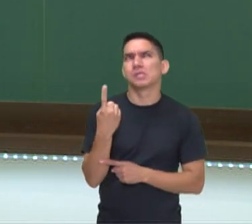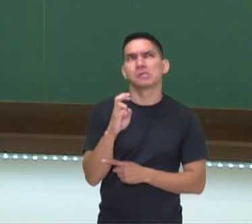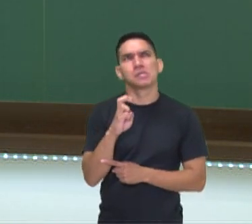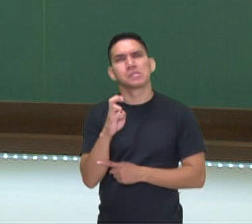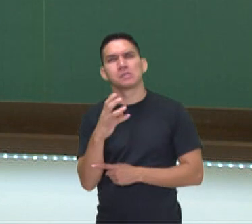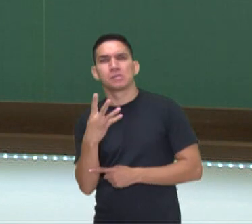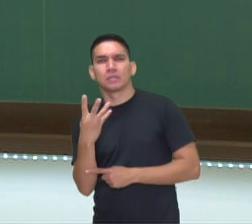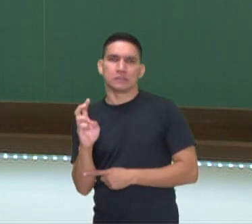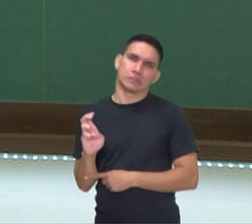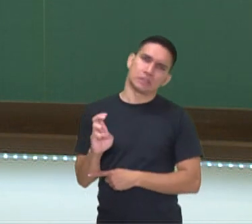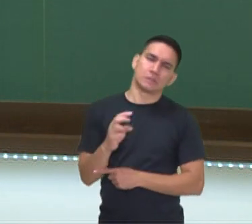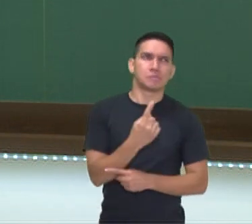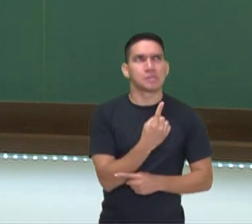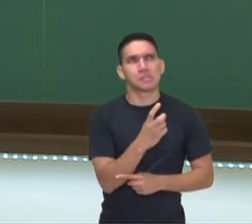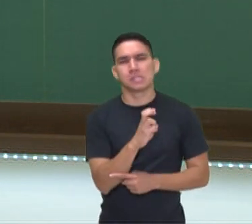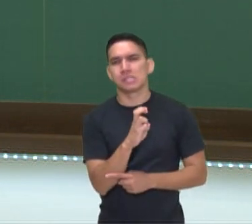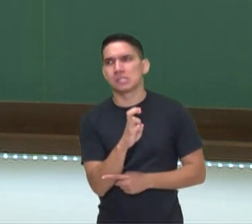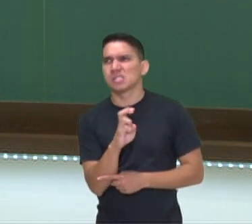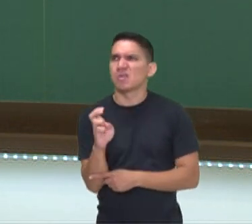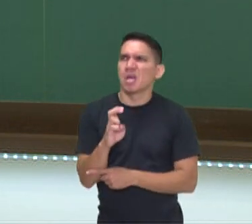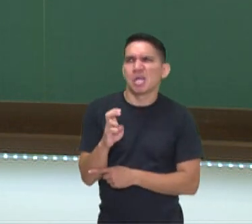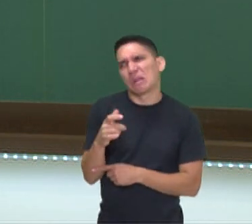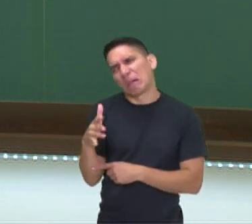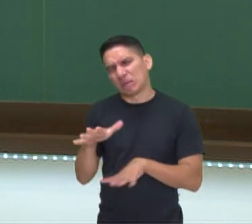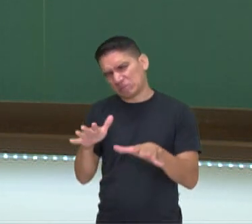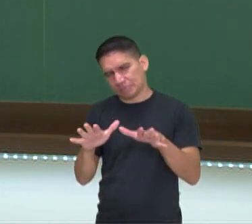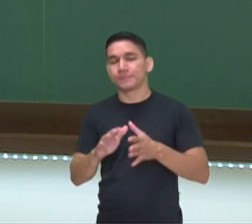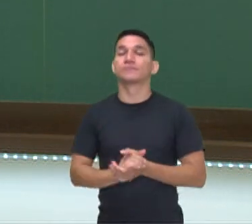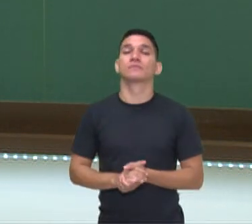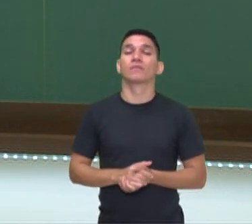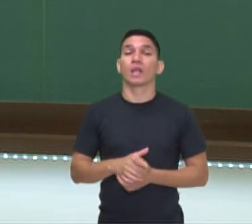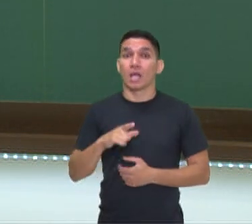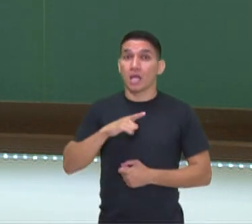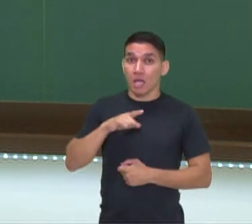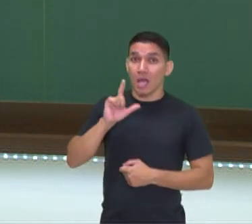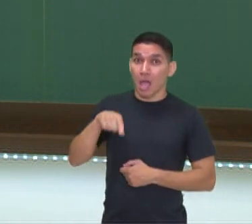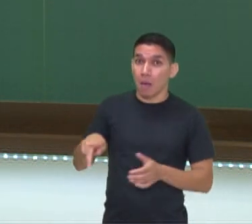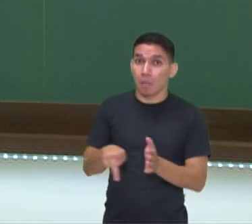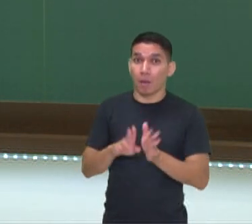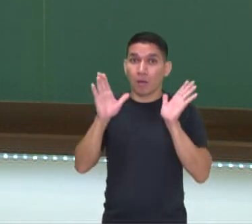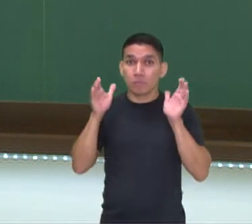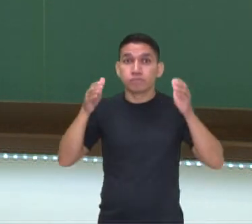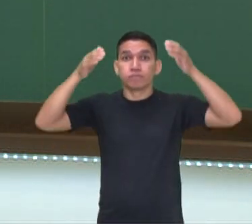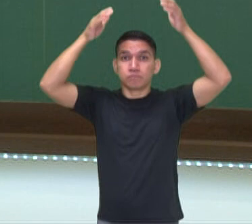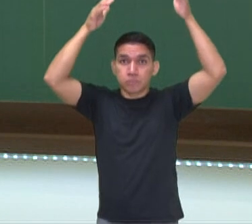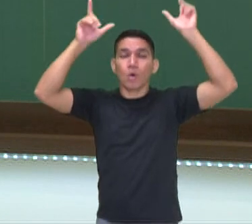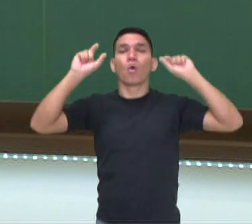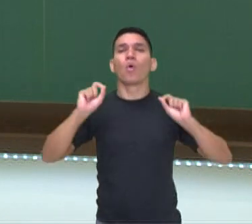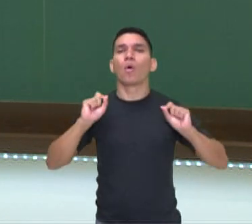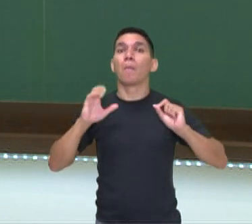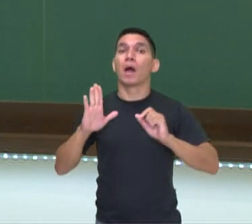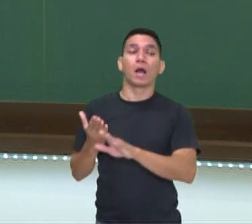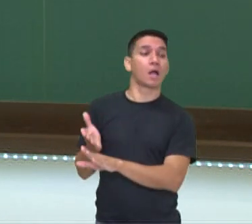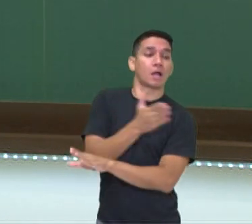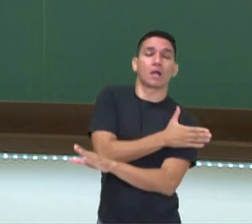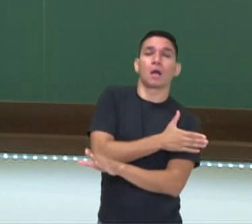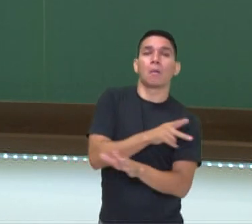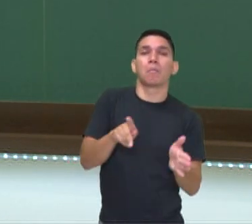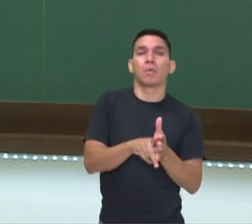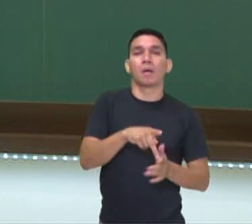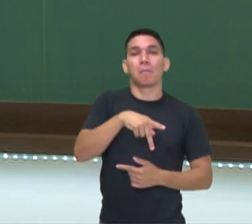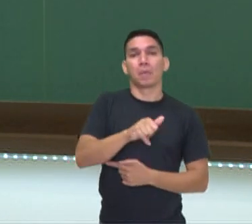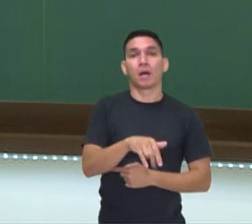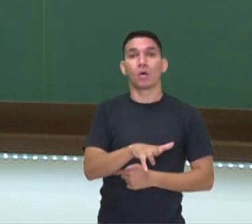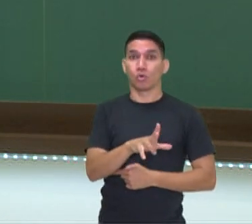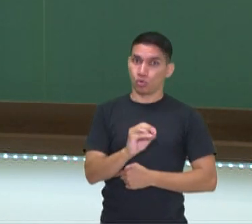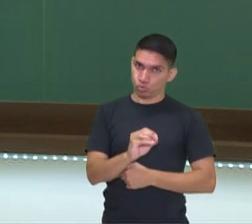1545, 1550 e pouco, se eu não me engano, por aí, ele se torna o Papa, mas ele começa lá com Paulo III sendo um